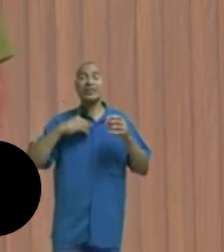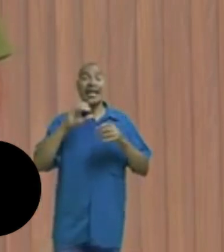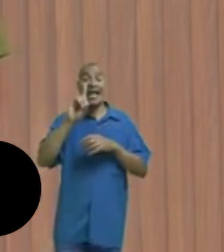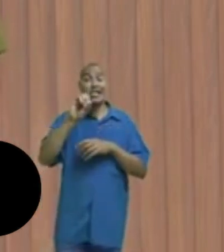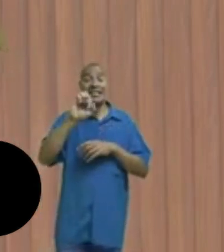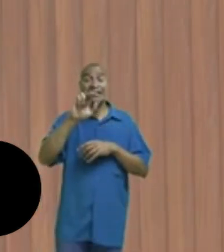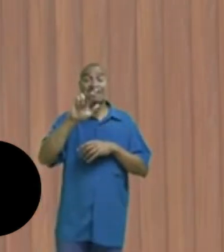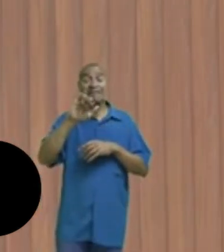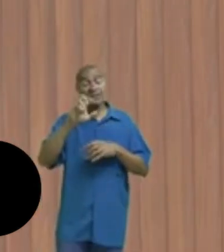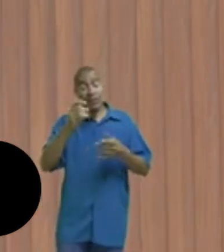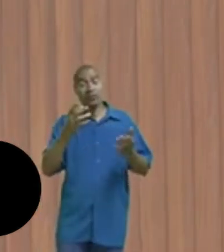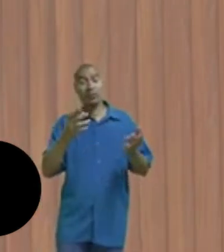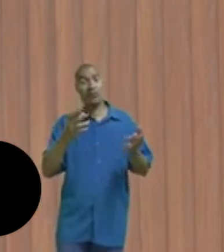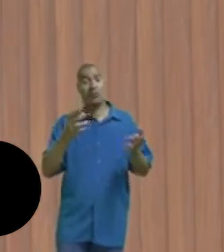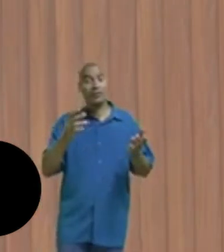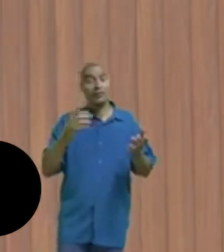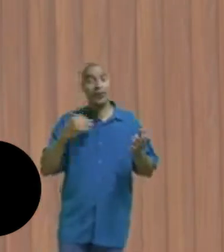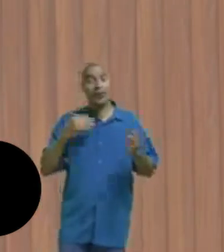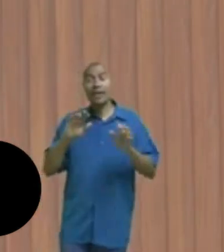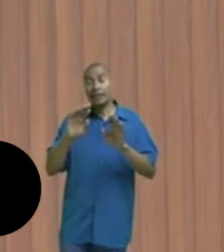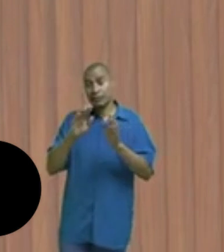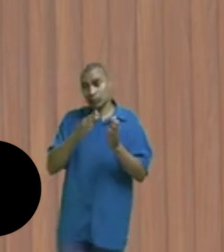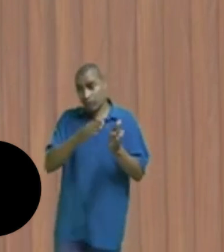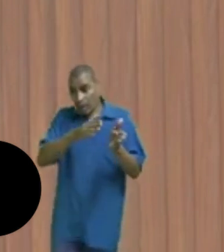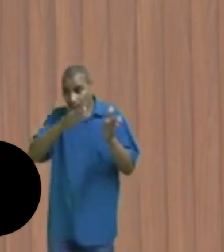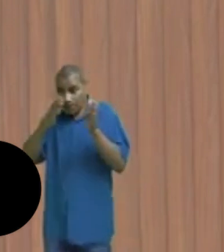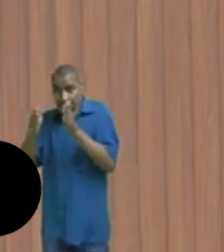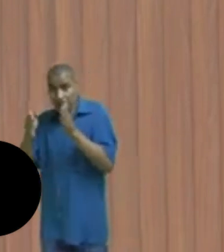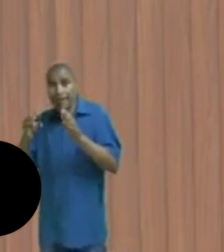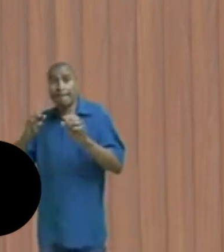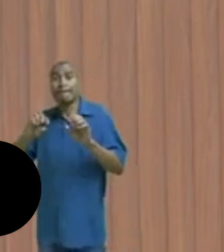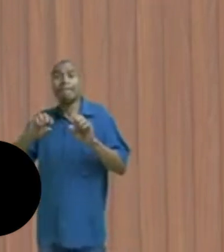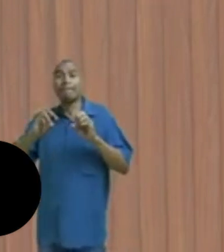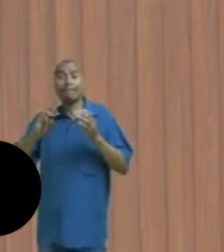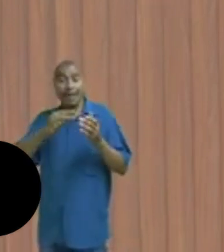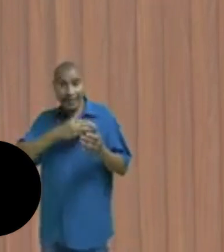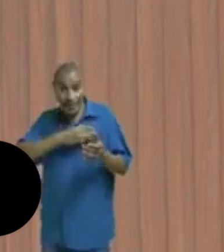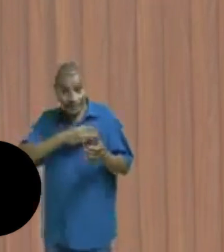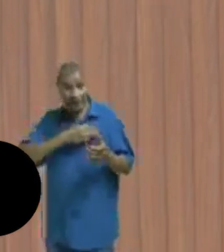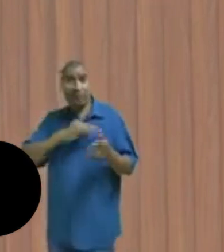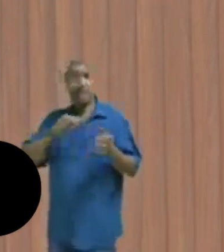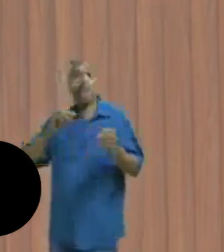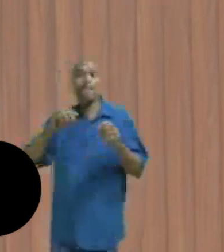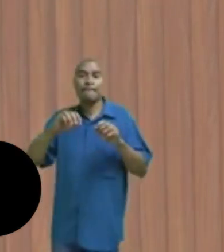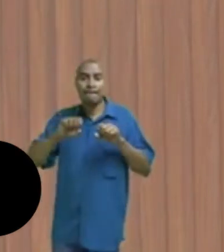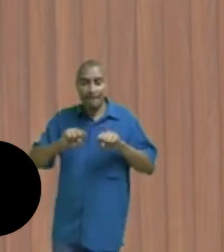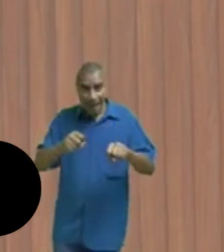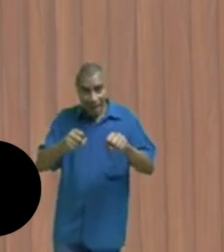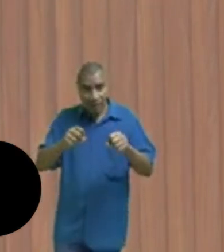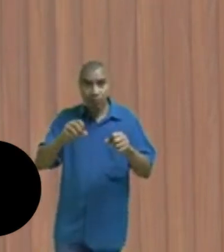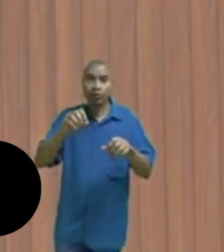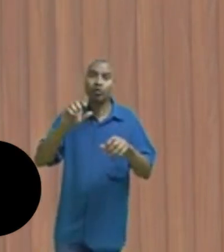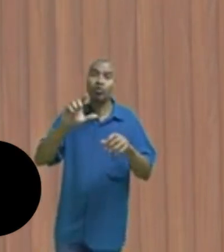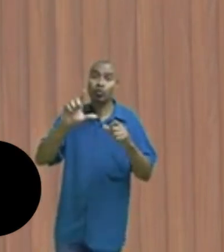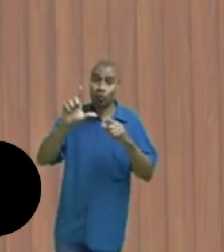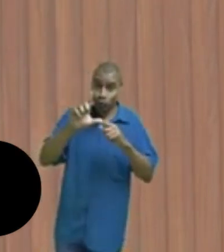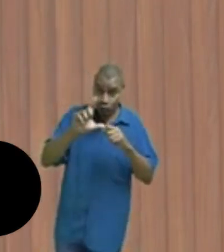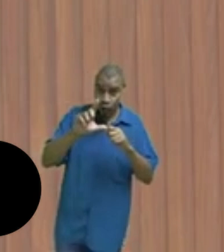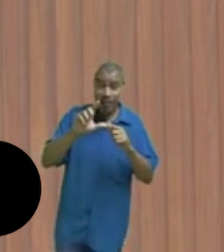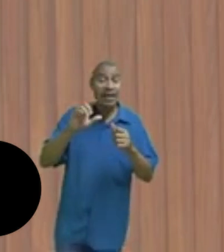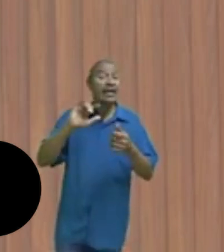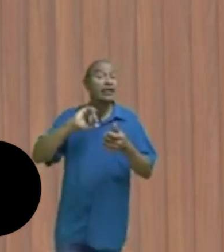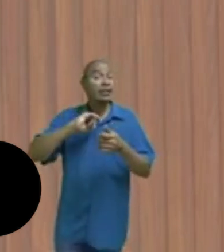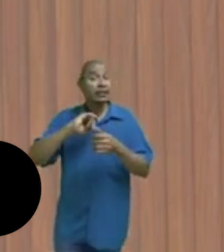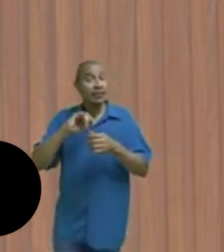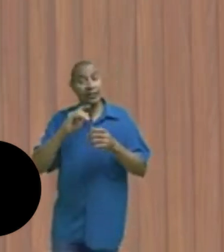outros não contaram, contrapassagens que os outros evangelhos não têm, para reafirmar a divindade do Senhor Jesus e